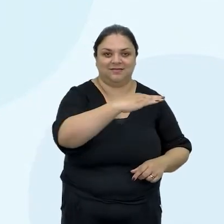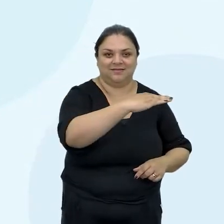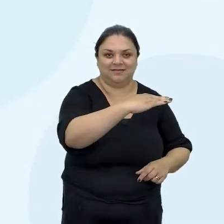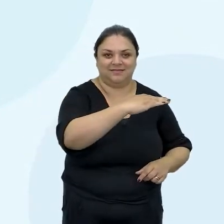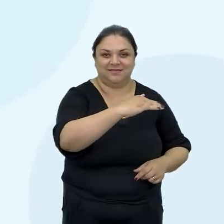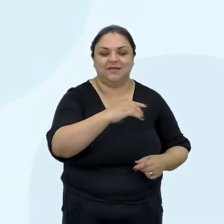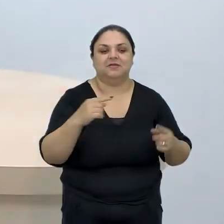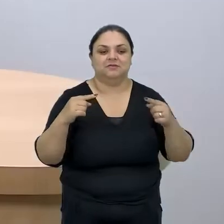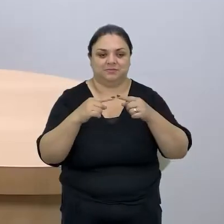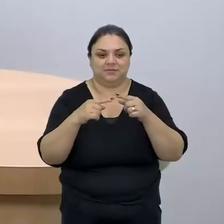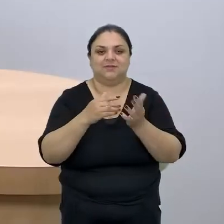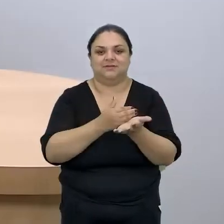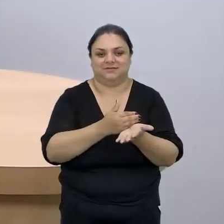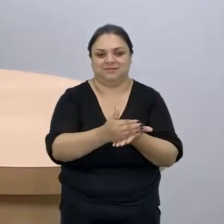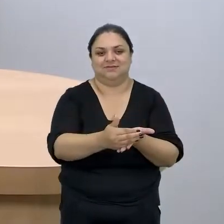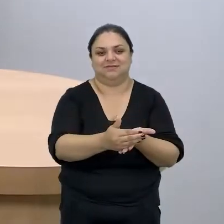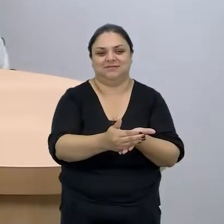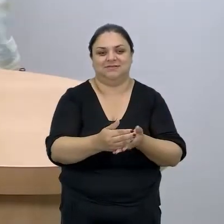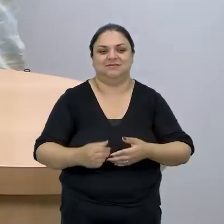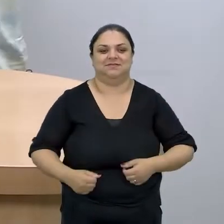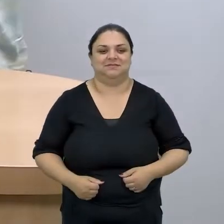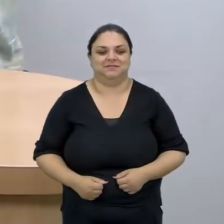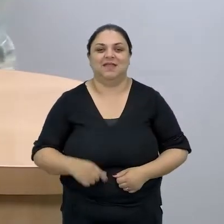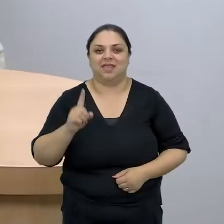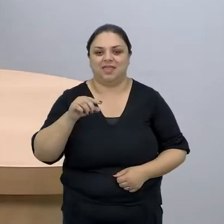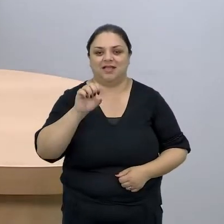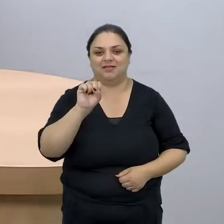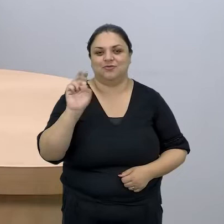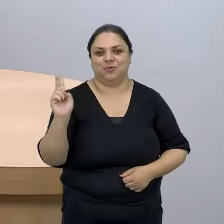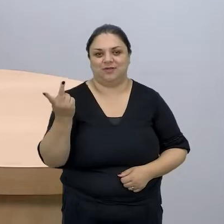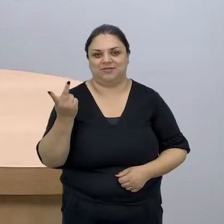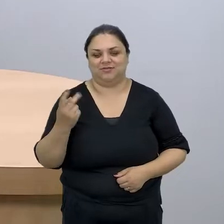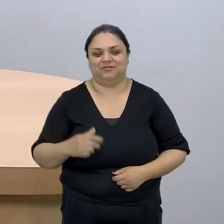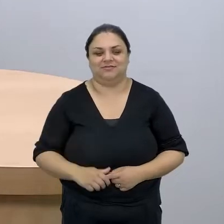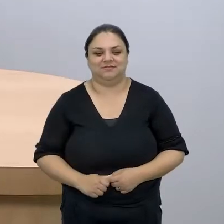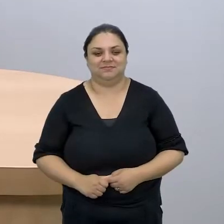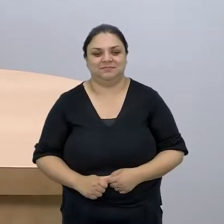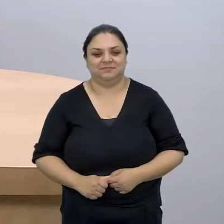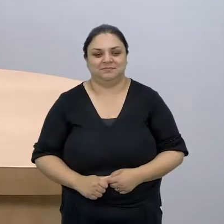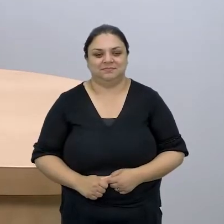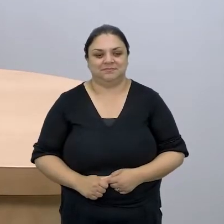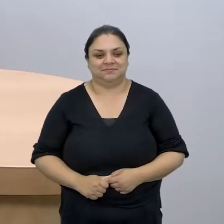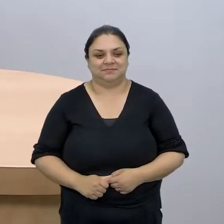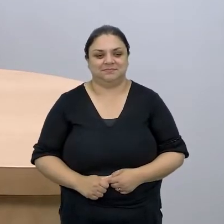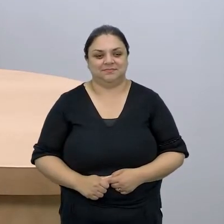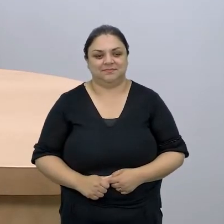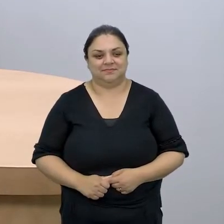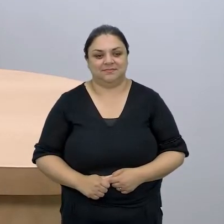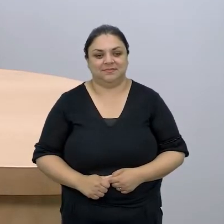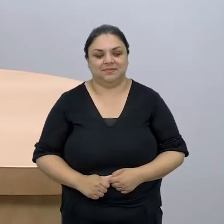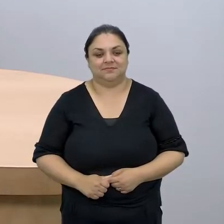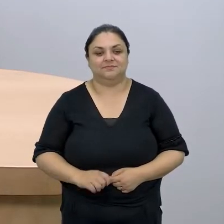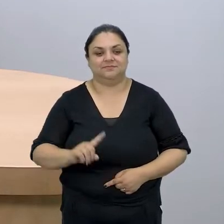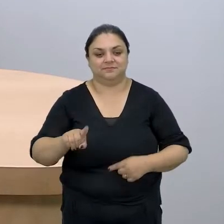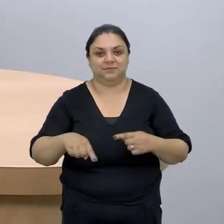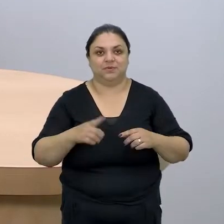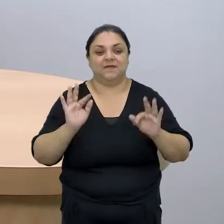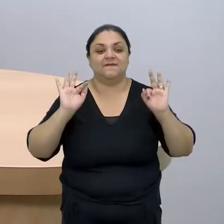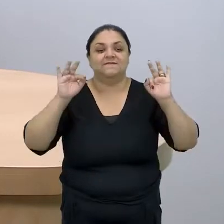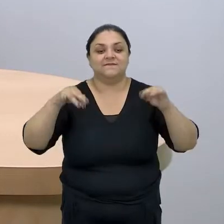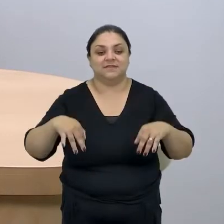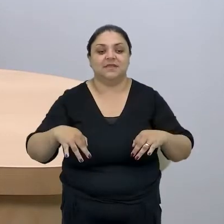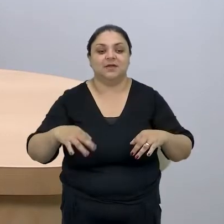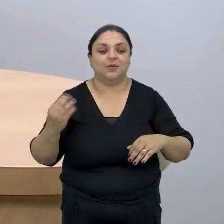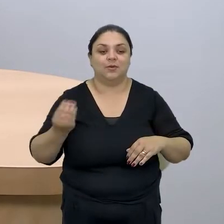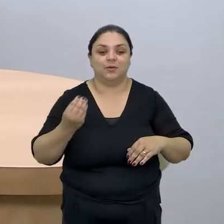Tem no que ter uma Scratch curvinha? tem que ter uma curvinha, senão não é o início. Lembra o fluxograma, né? Tá? Então essa curvinha é o início. E aí, pra finalizar, pode ver que não tem um fim,